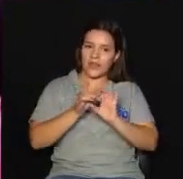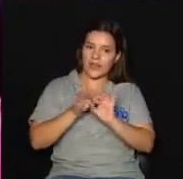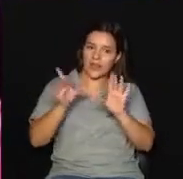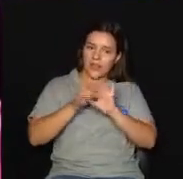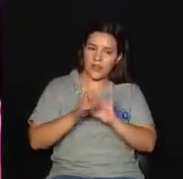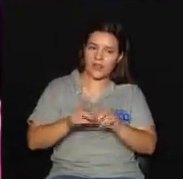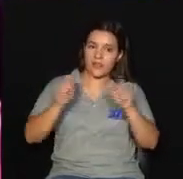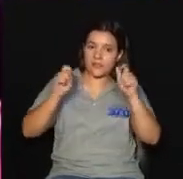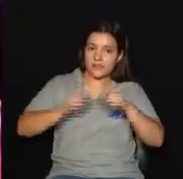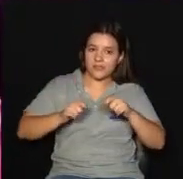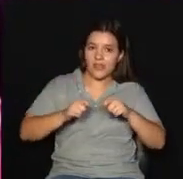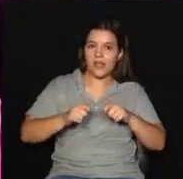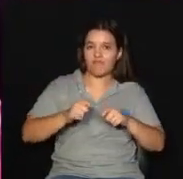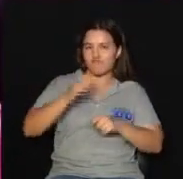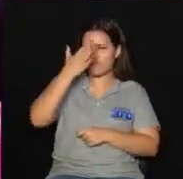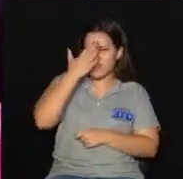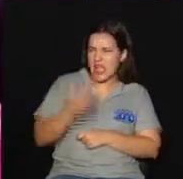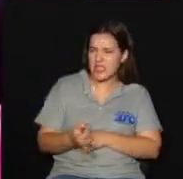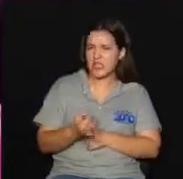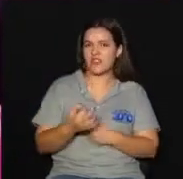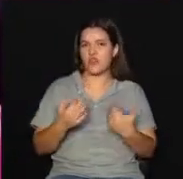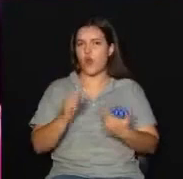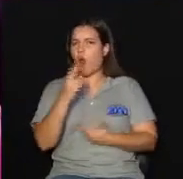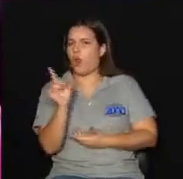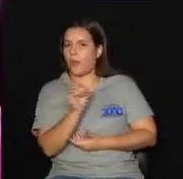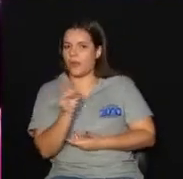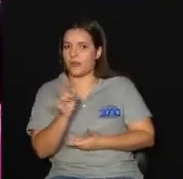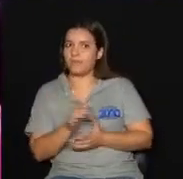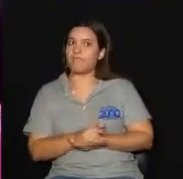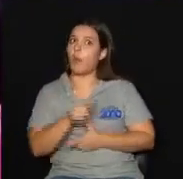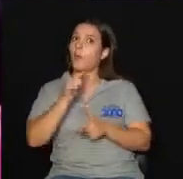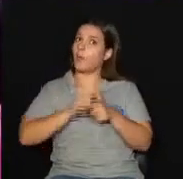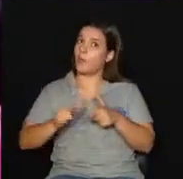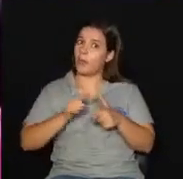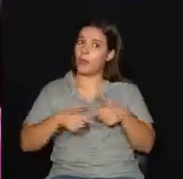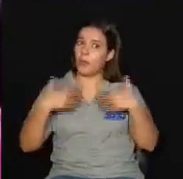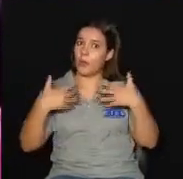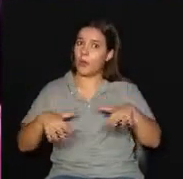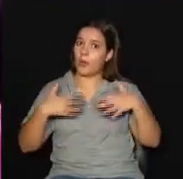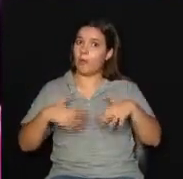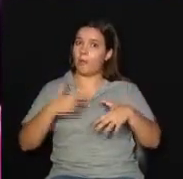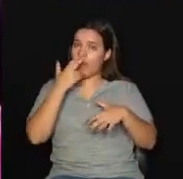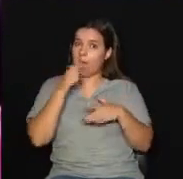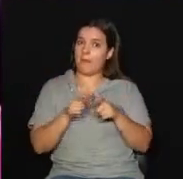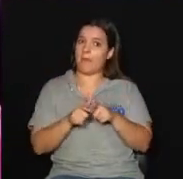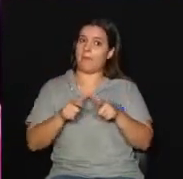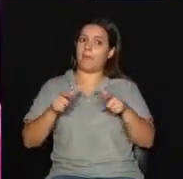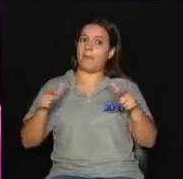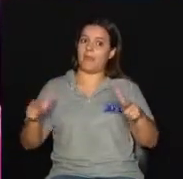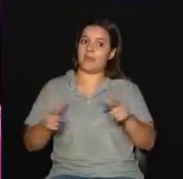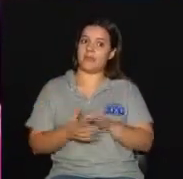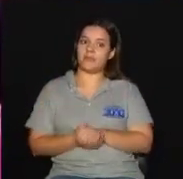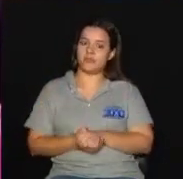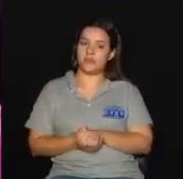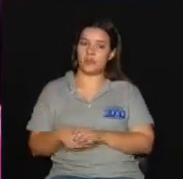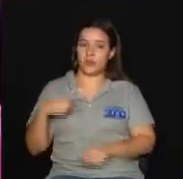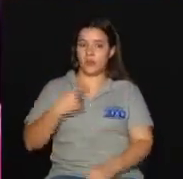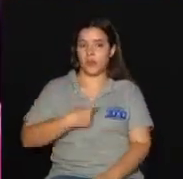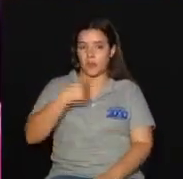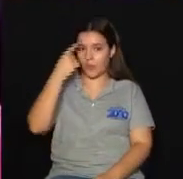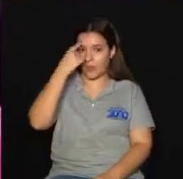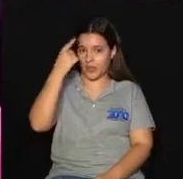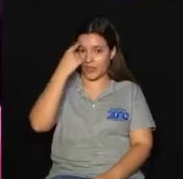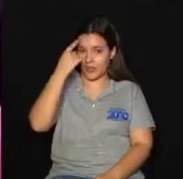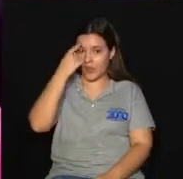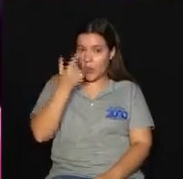fazer e desfazer. Então, esse é um gargalo que está se afunilando. Mas vamos pensar